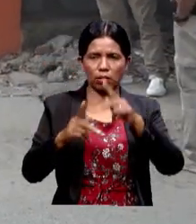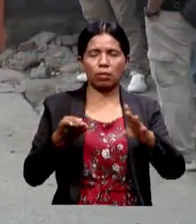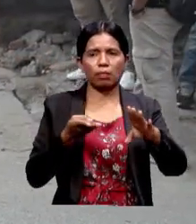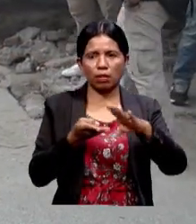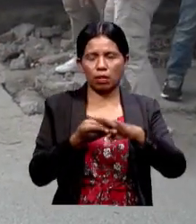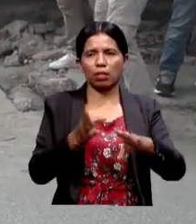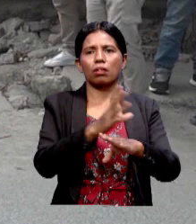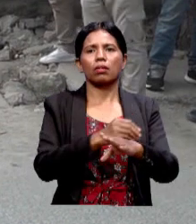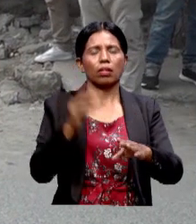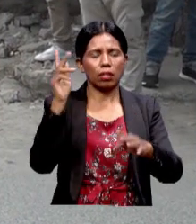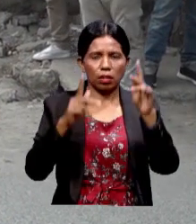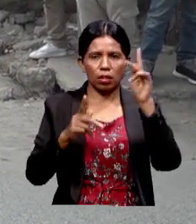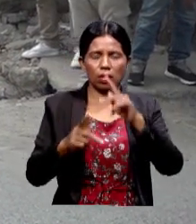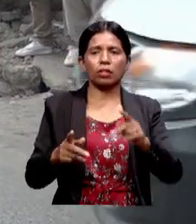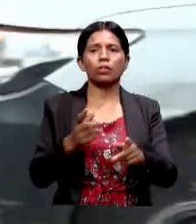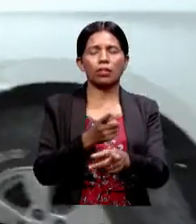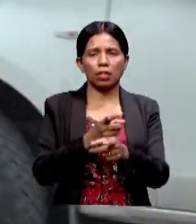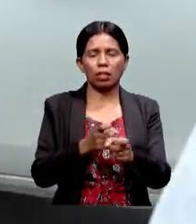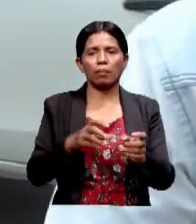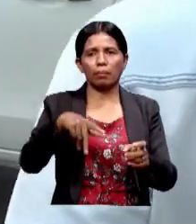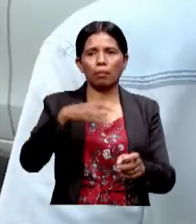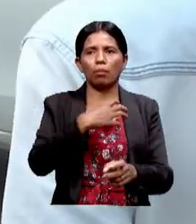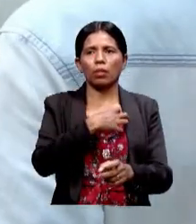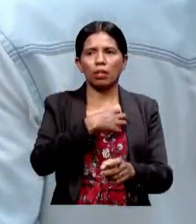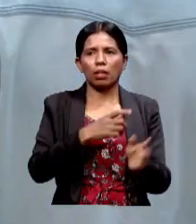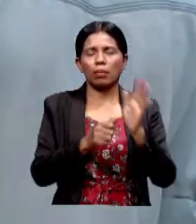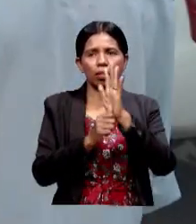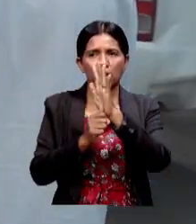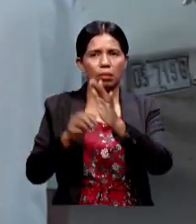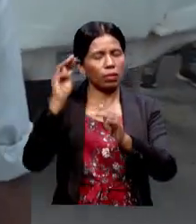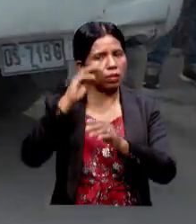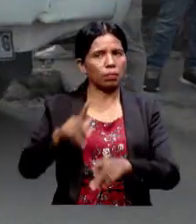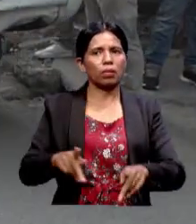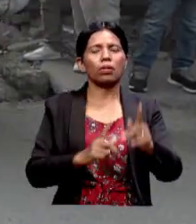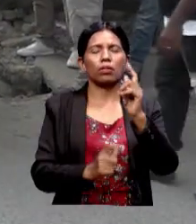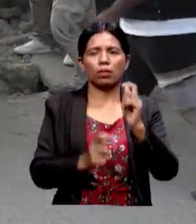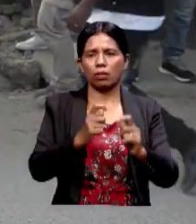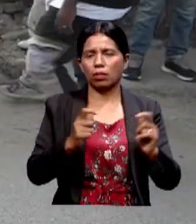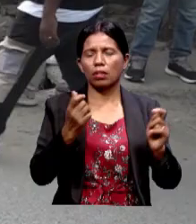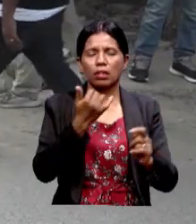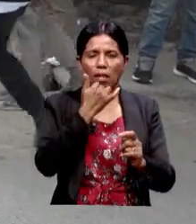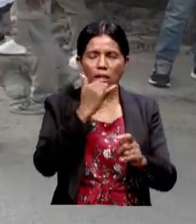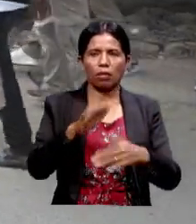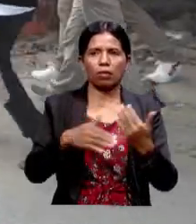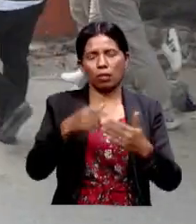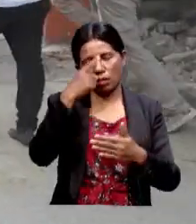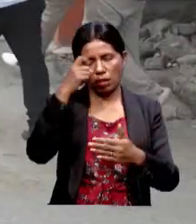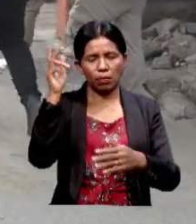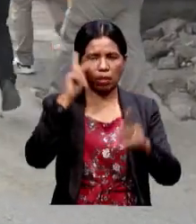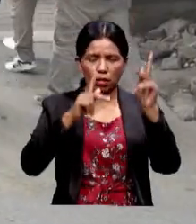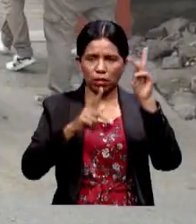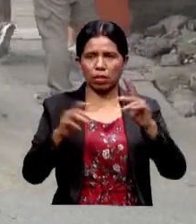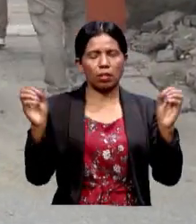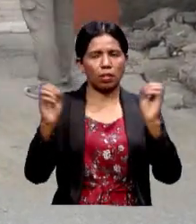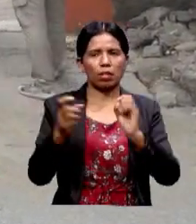no caso kilat nebe PSIC apresenta ba ministério público no tribunal ne falha hotu tamba caso refera la ia mandado